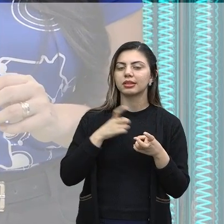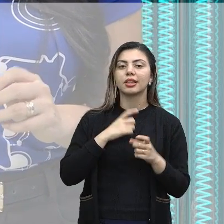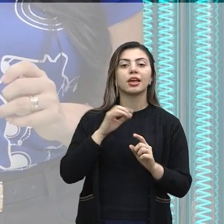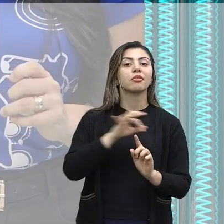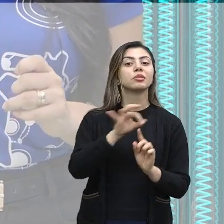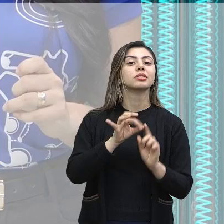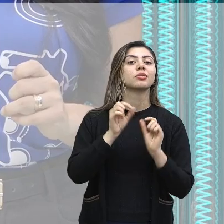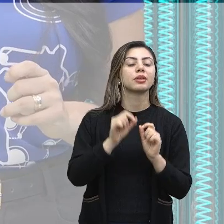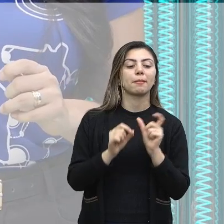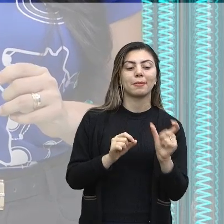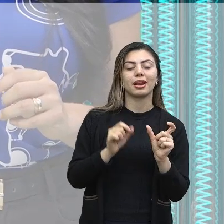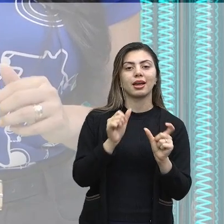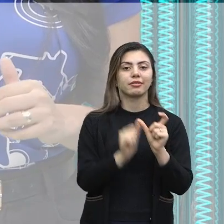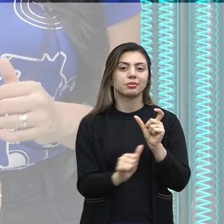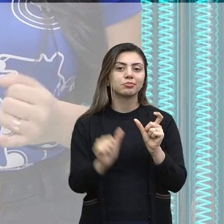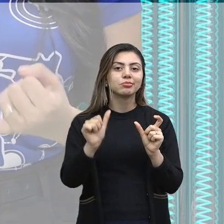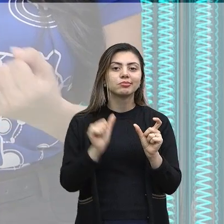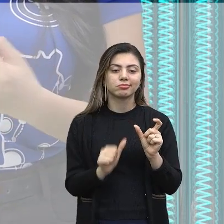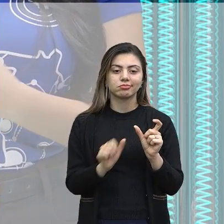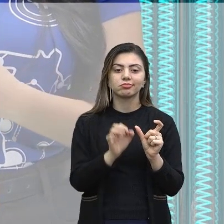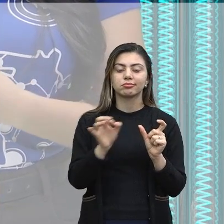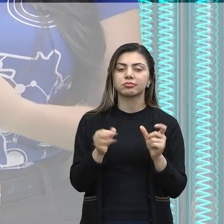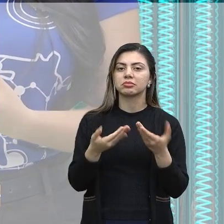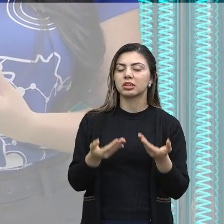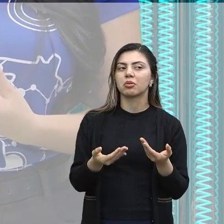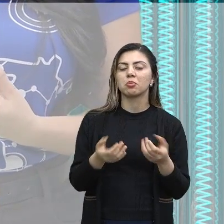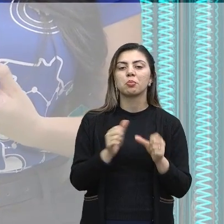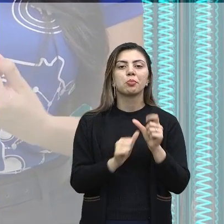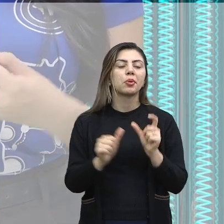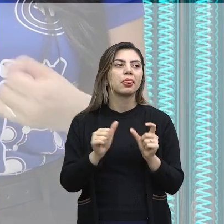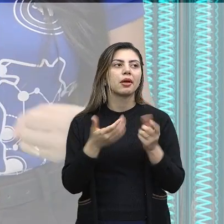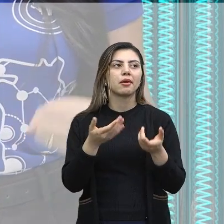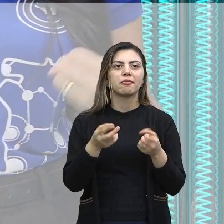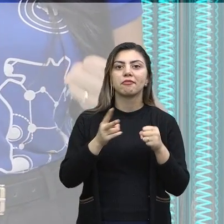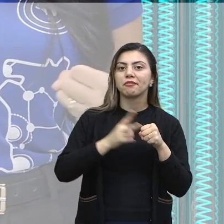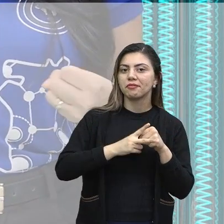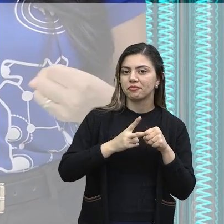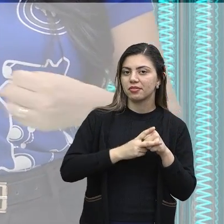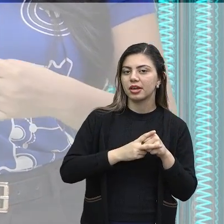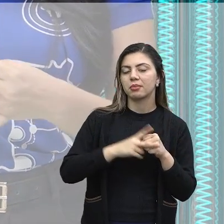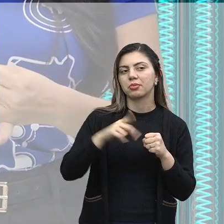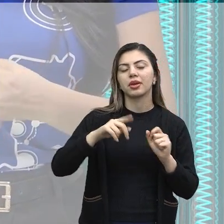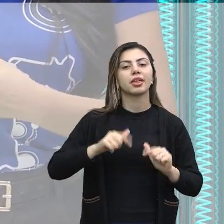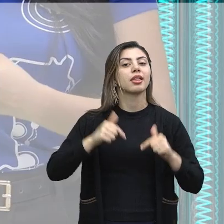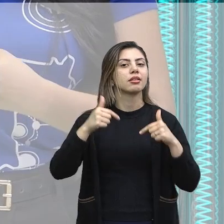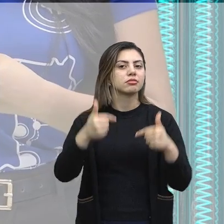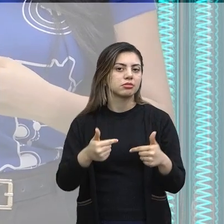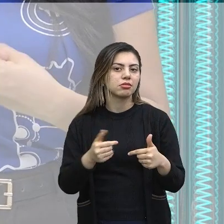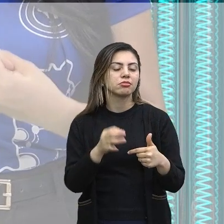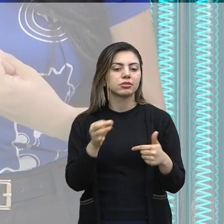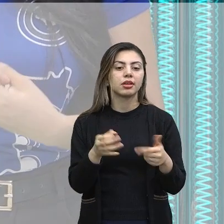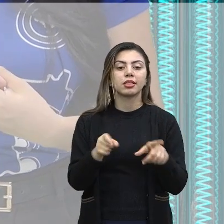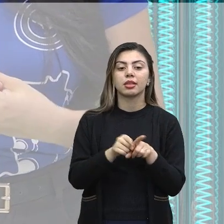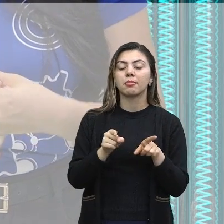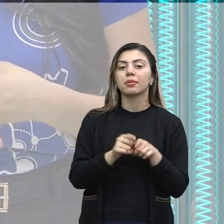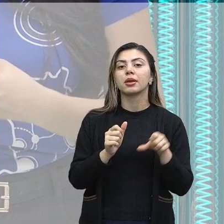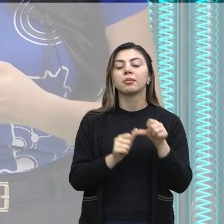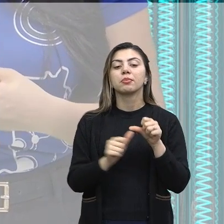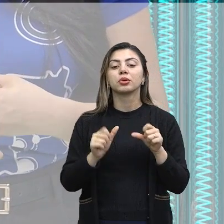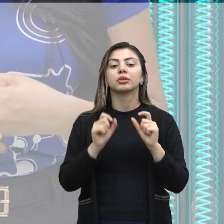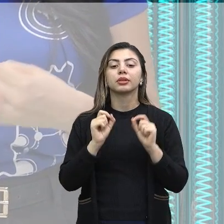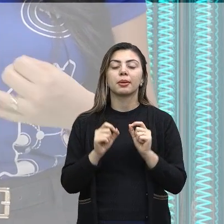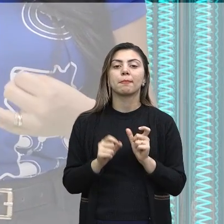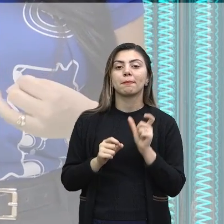as palavras. Então, eles modificam verbos, que são as ações, os adjetivos, que